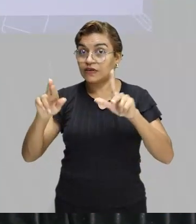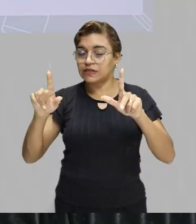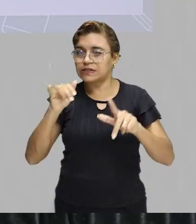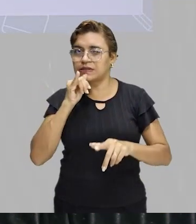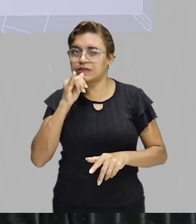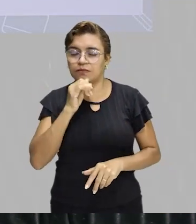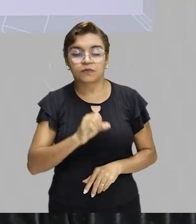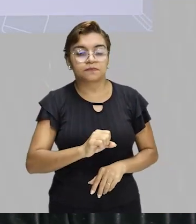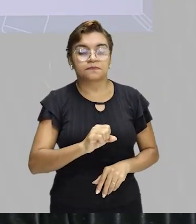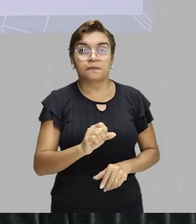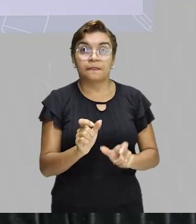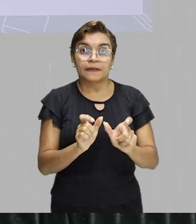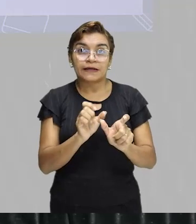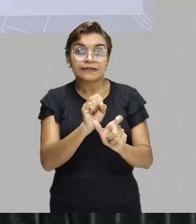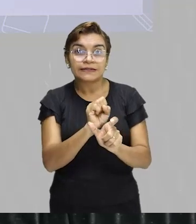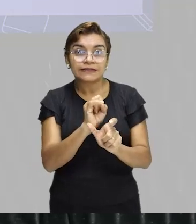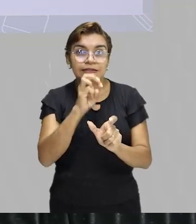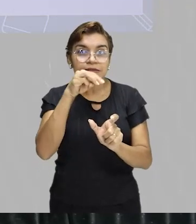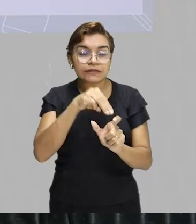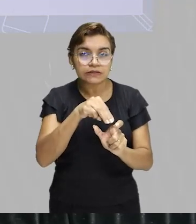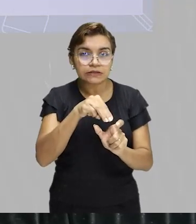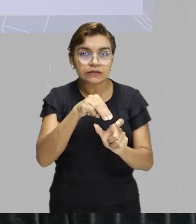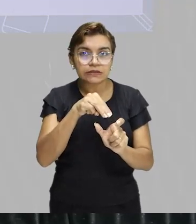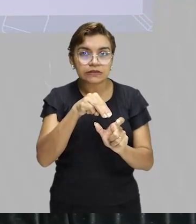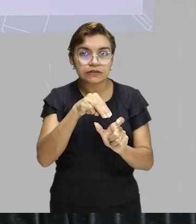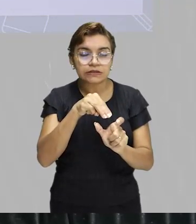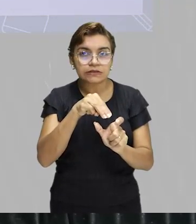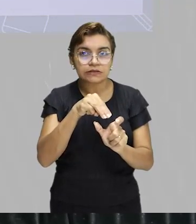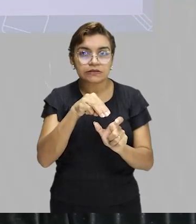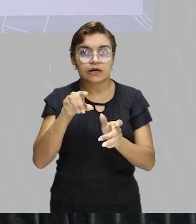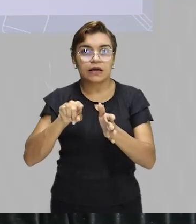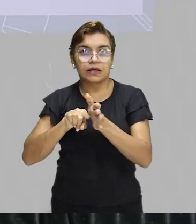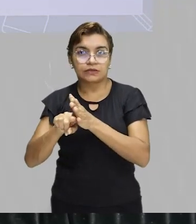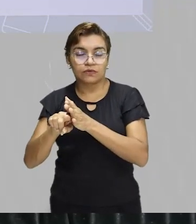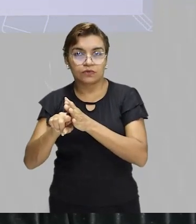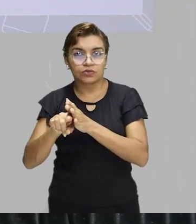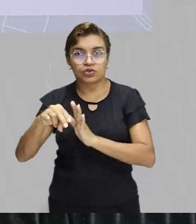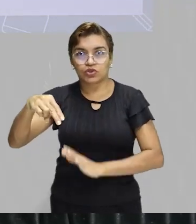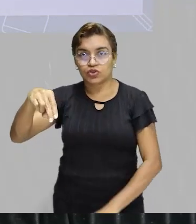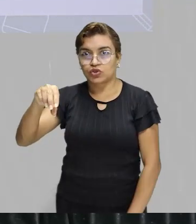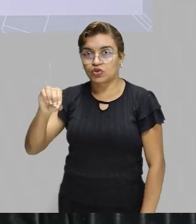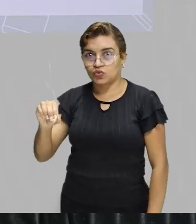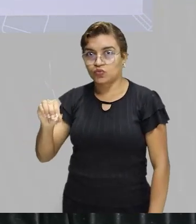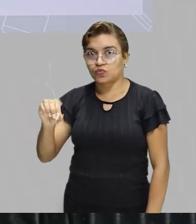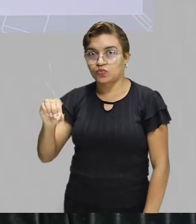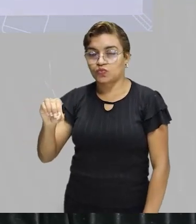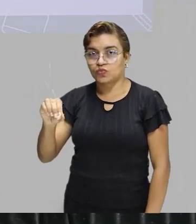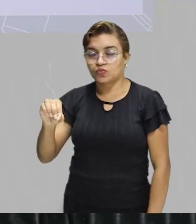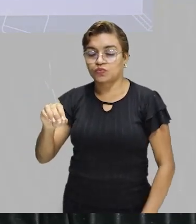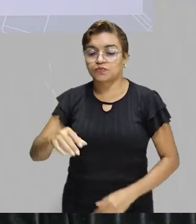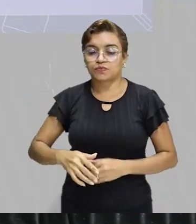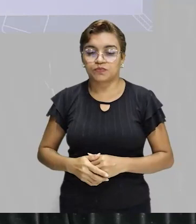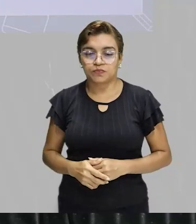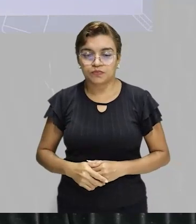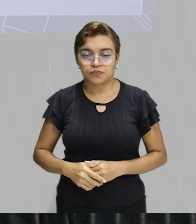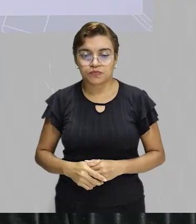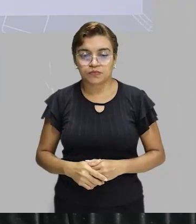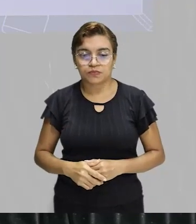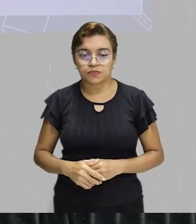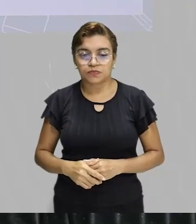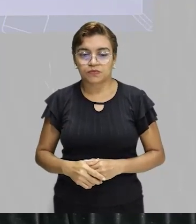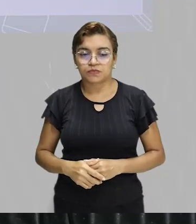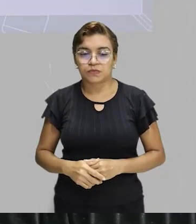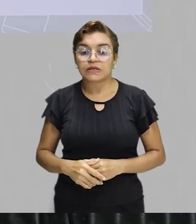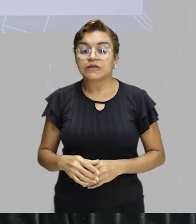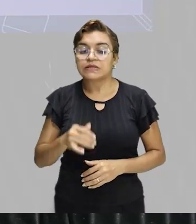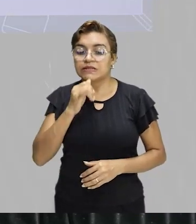Então, alguém pergunta para você, você gosta de alguma coisa? Aí você diz, no. Então, do you like soda? Então,